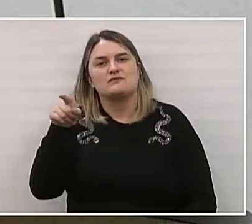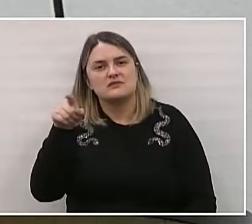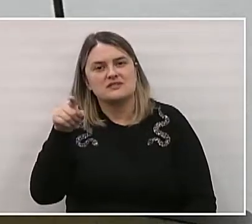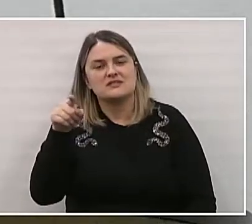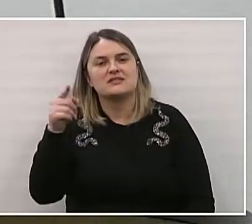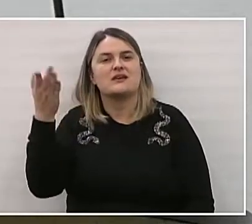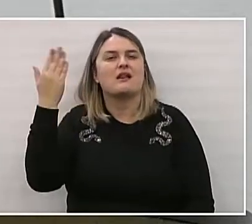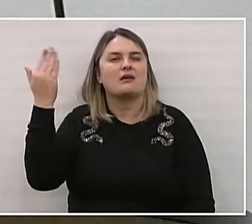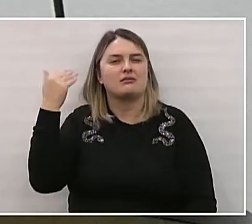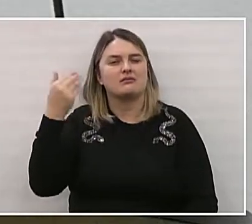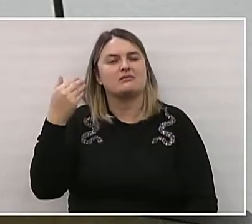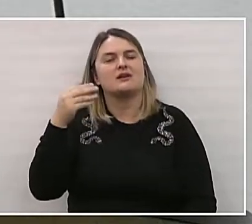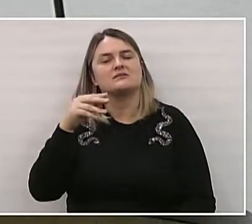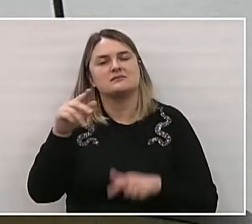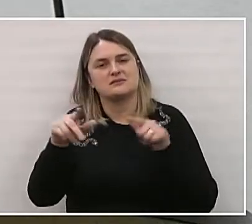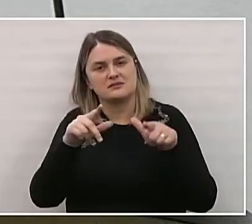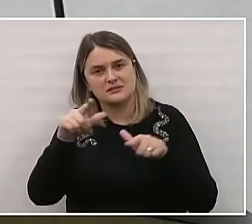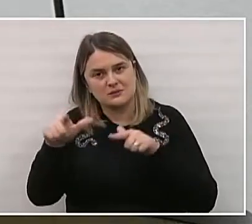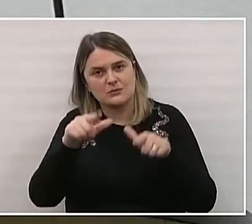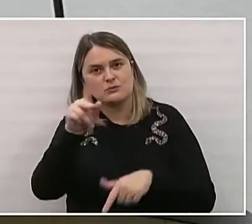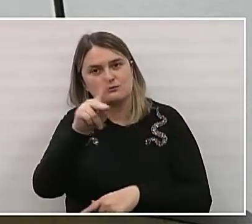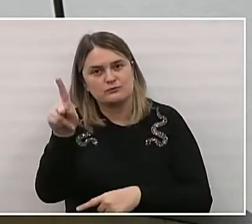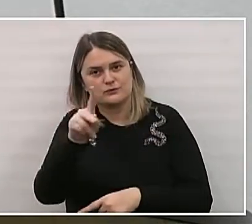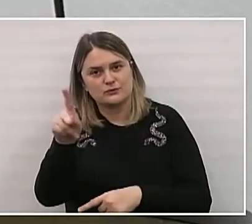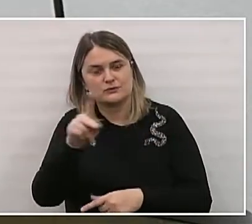e cuidado quando profissional da educação.